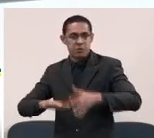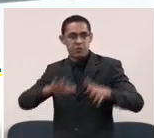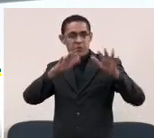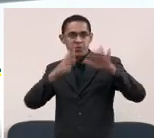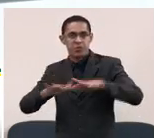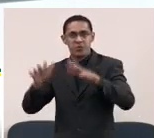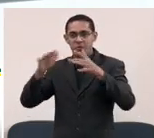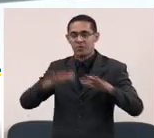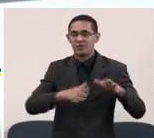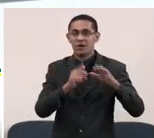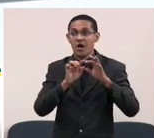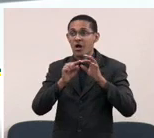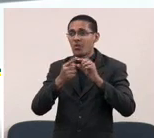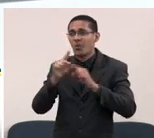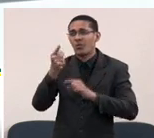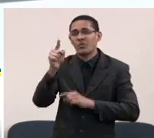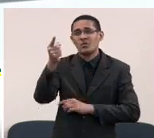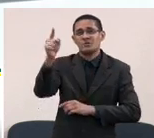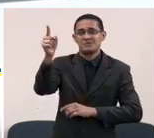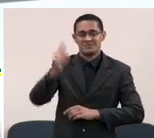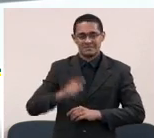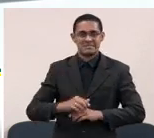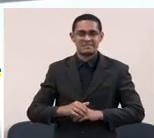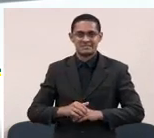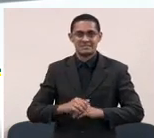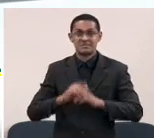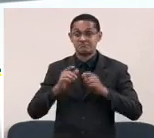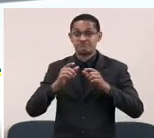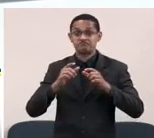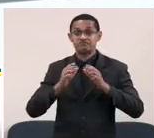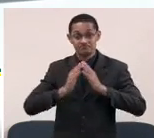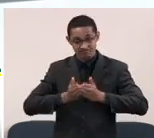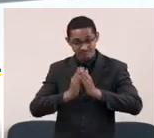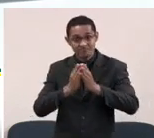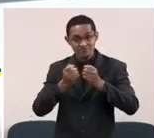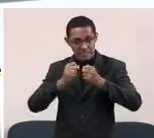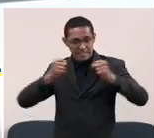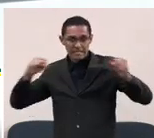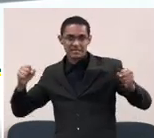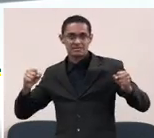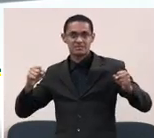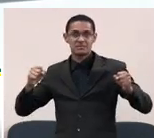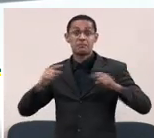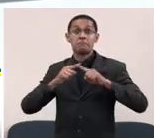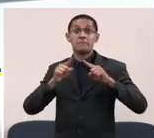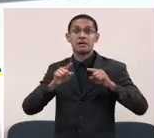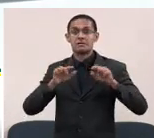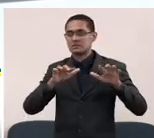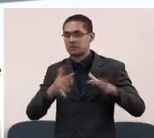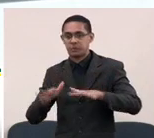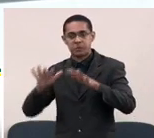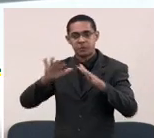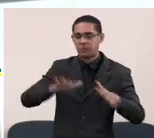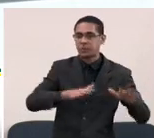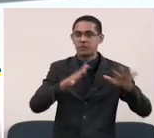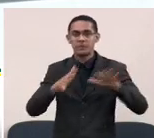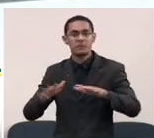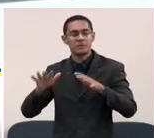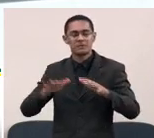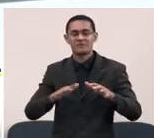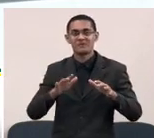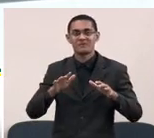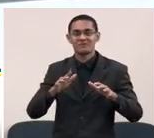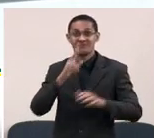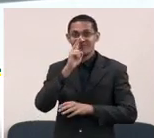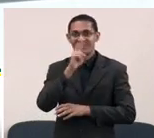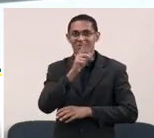É longe, as ondas são muito grandes, barco grande, mesmo assim, balança demais.